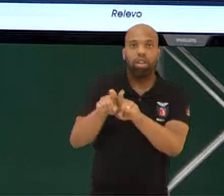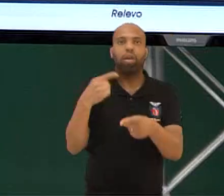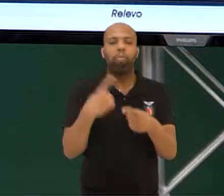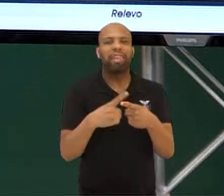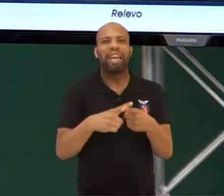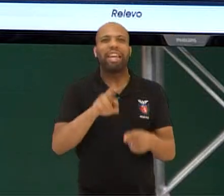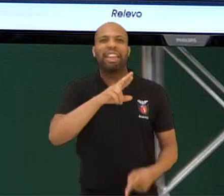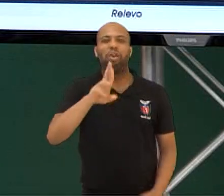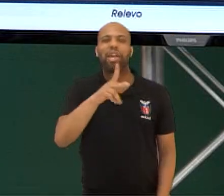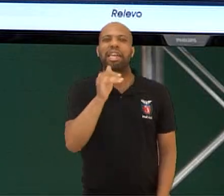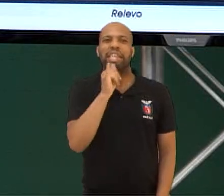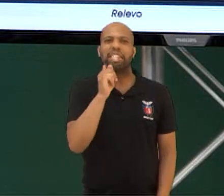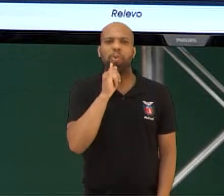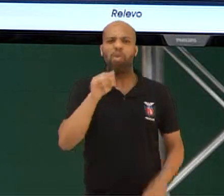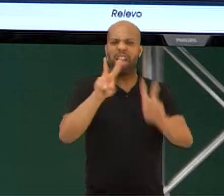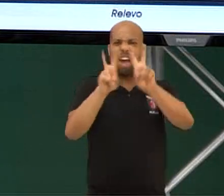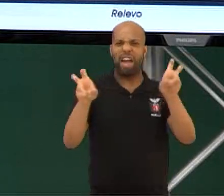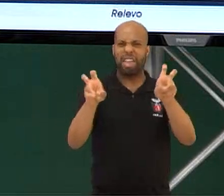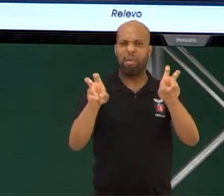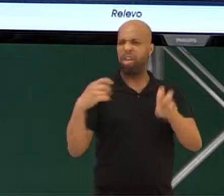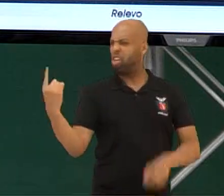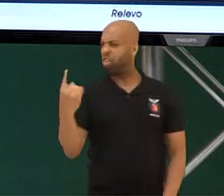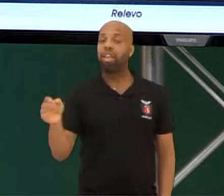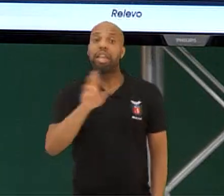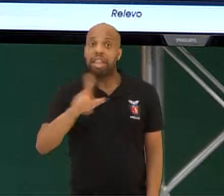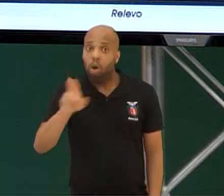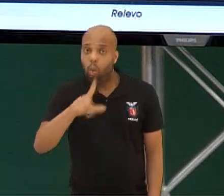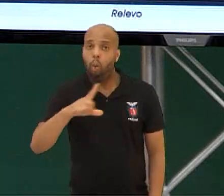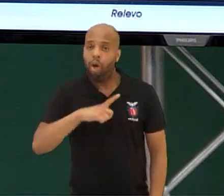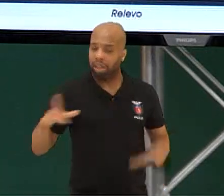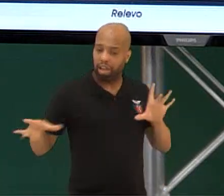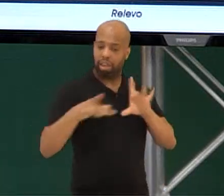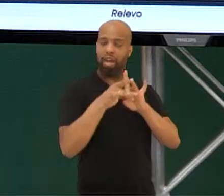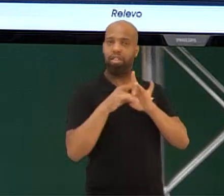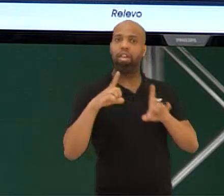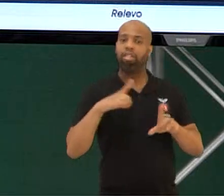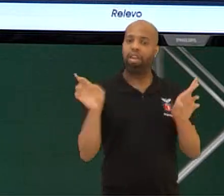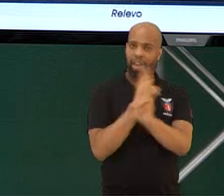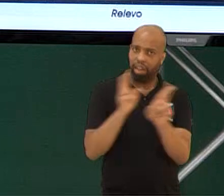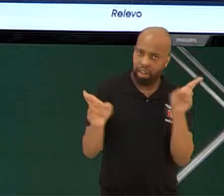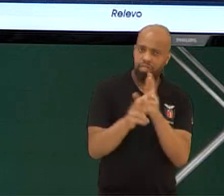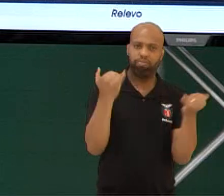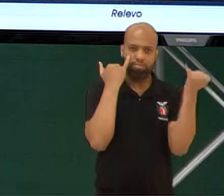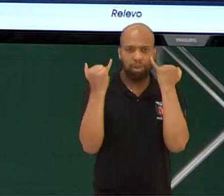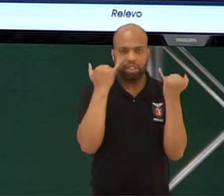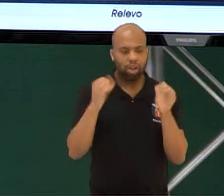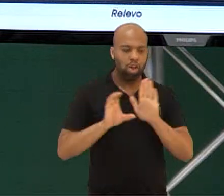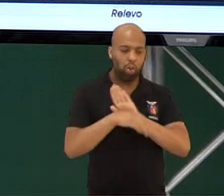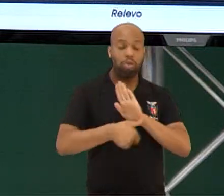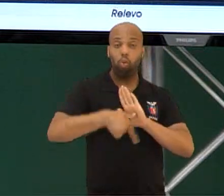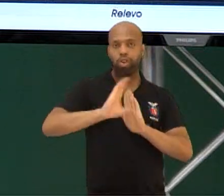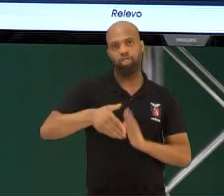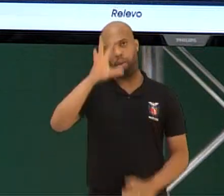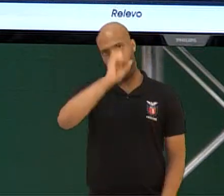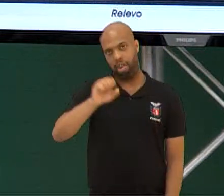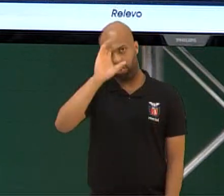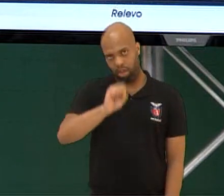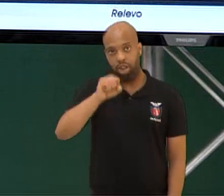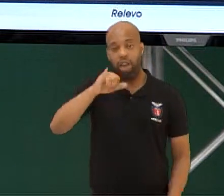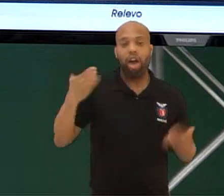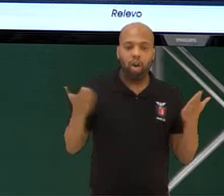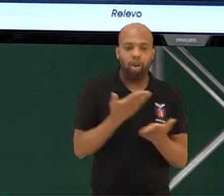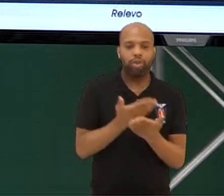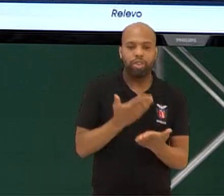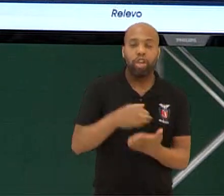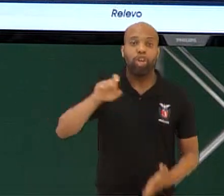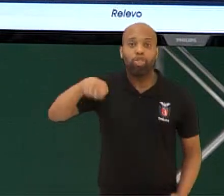é um assunto que fica isolado, né? Existe uma relação exatamente entre todas essas informações, né, esses conhecimentos que nós estamos tendo. Se a gente está falando de altitude,